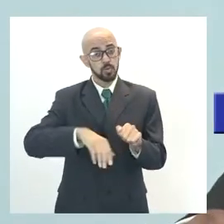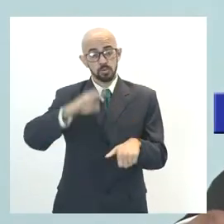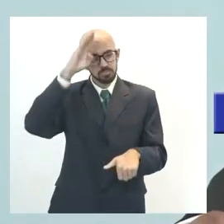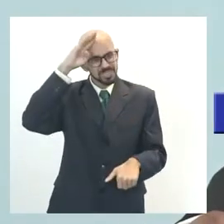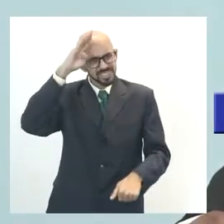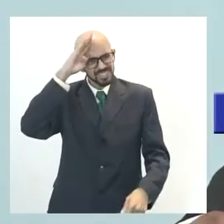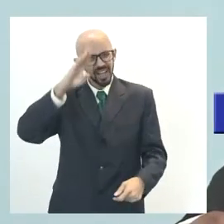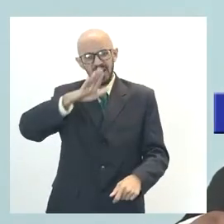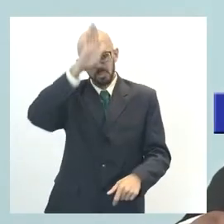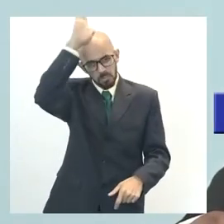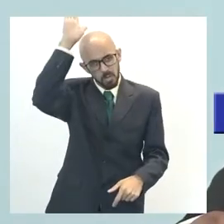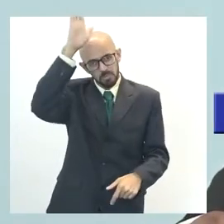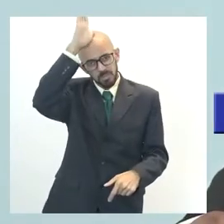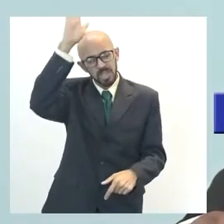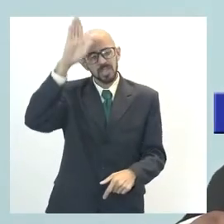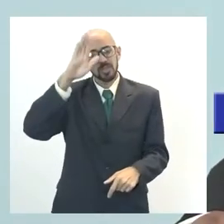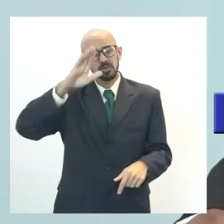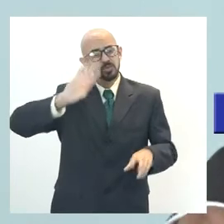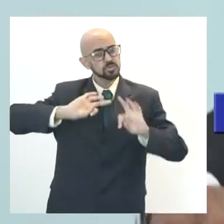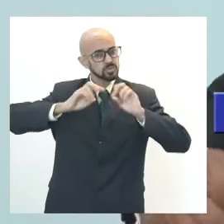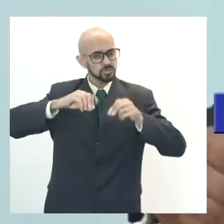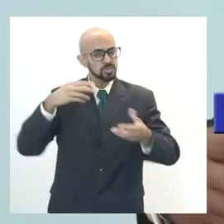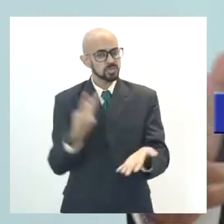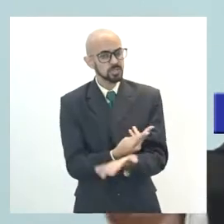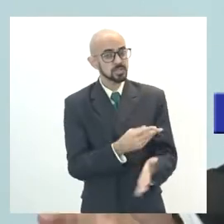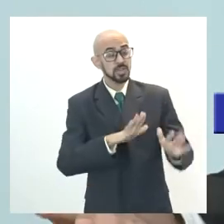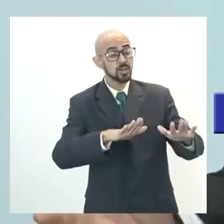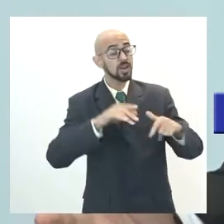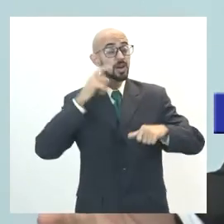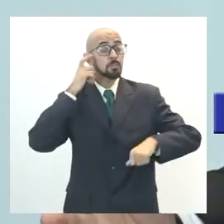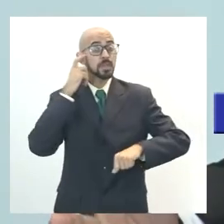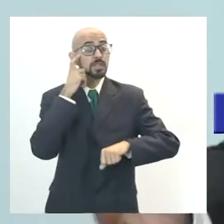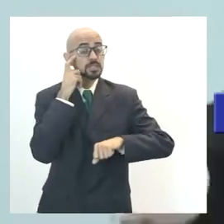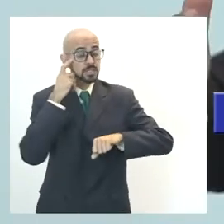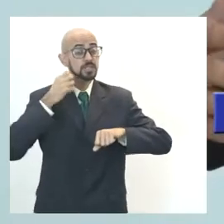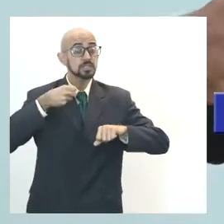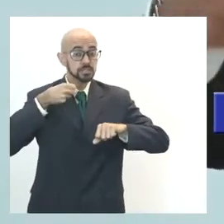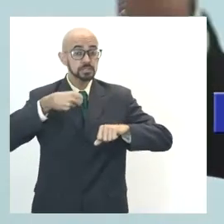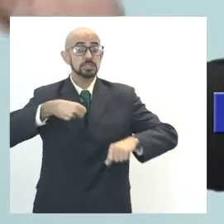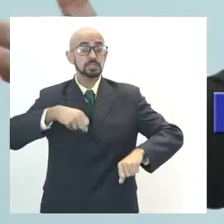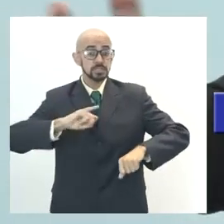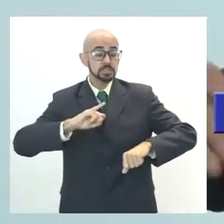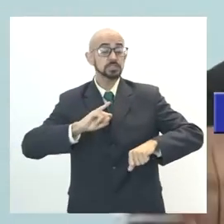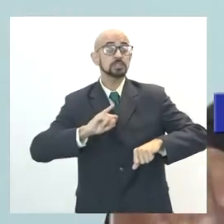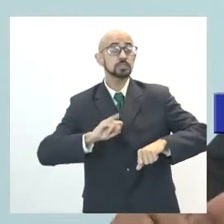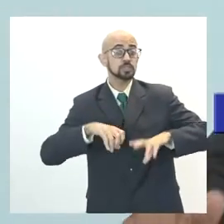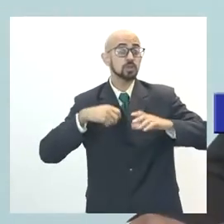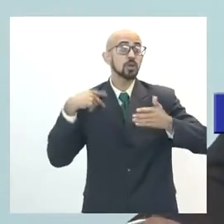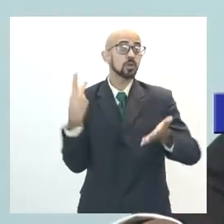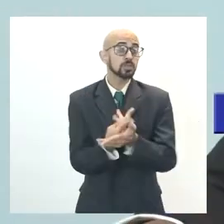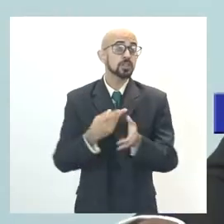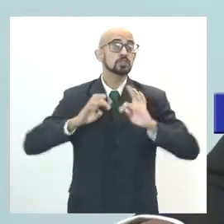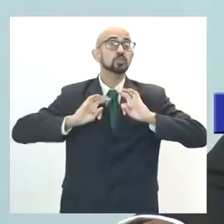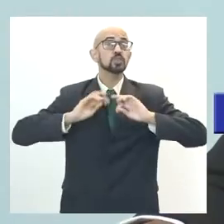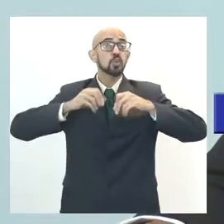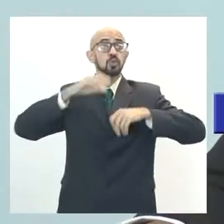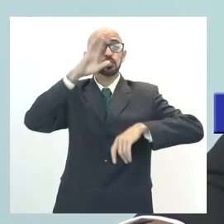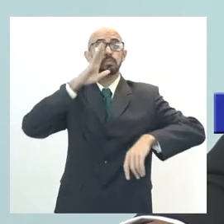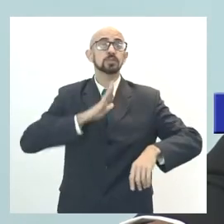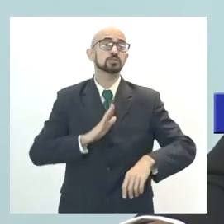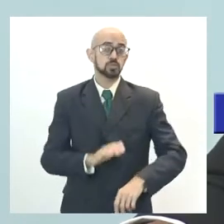bombeiro e agora imagina isso passando agora para todo país